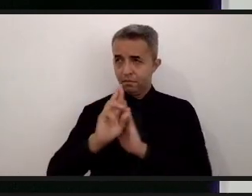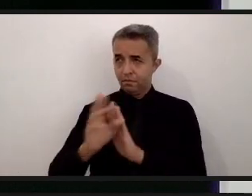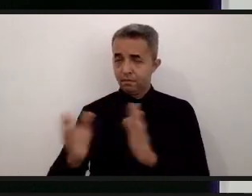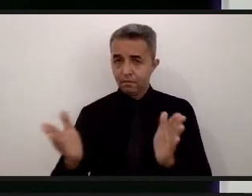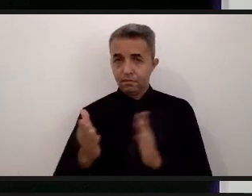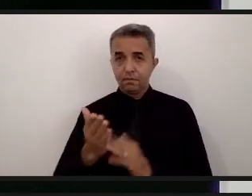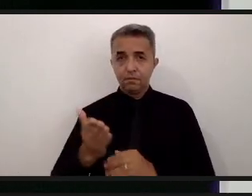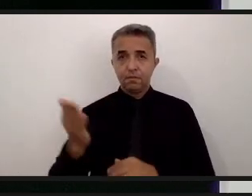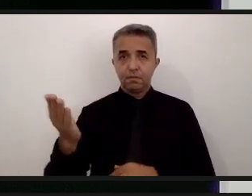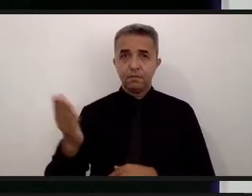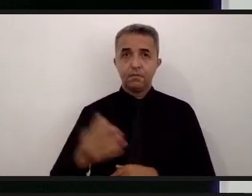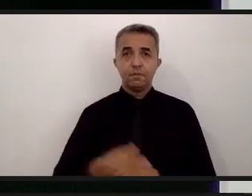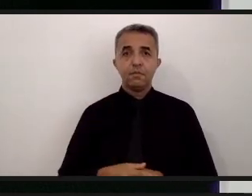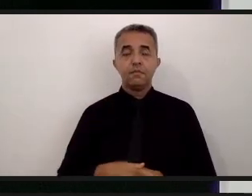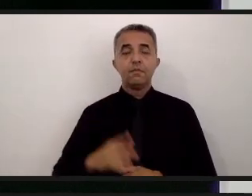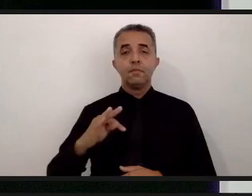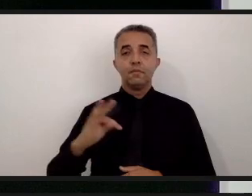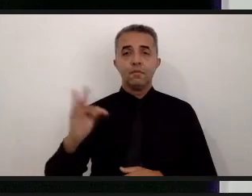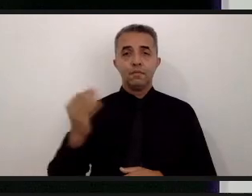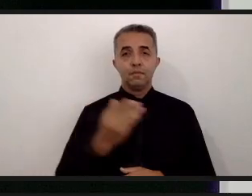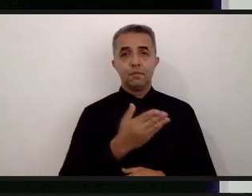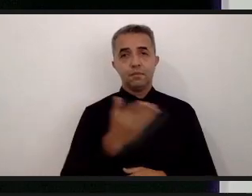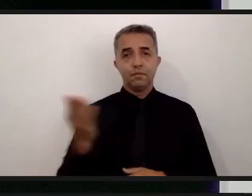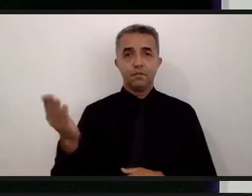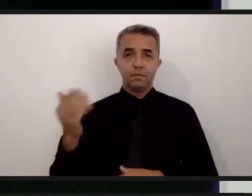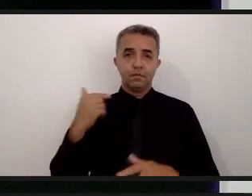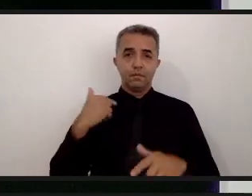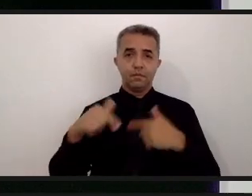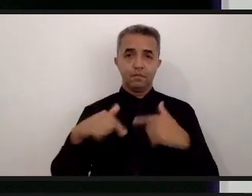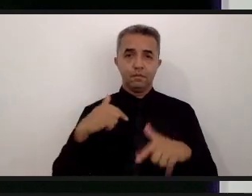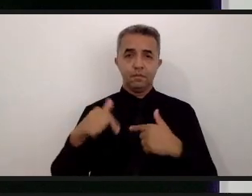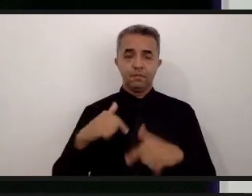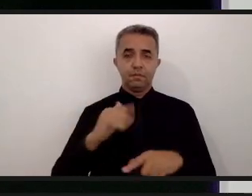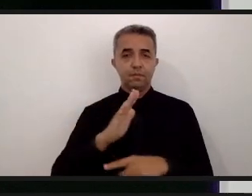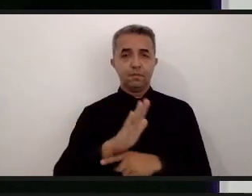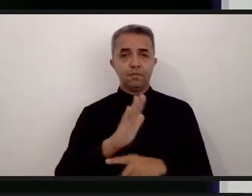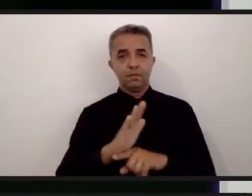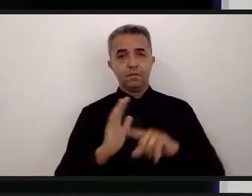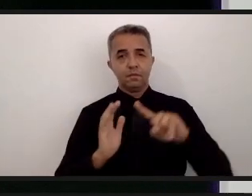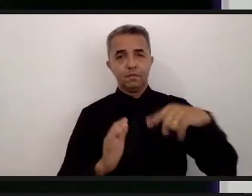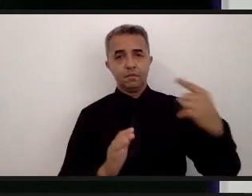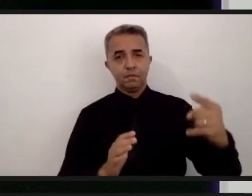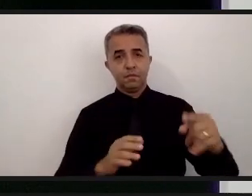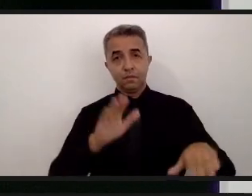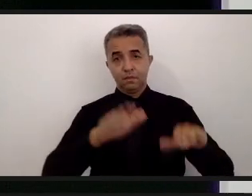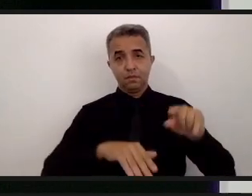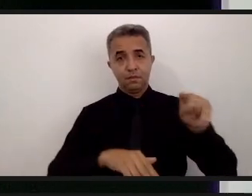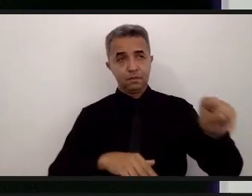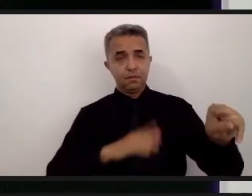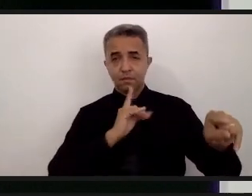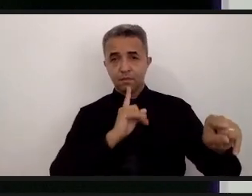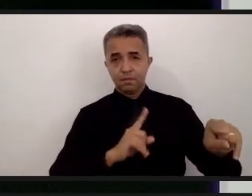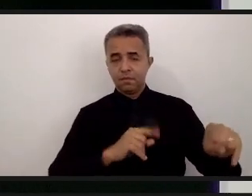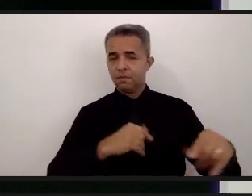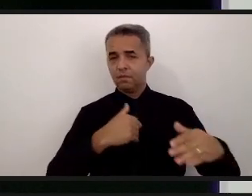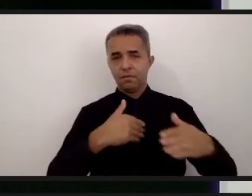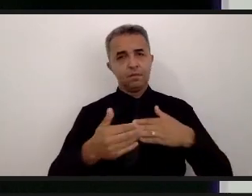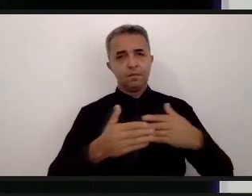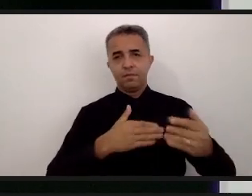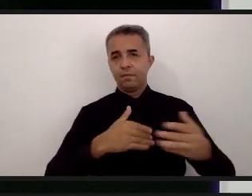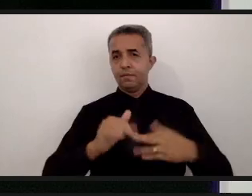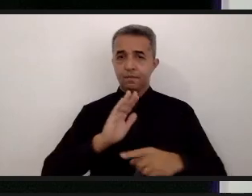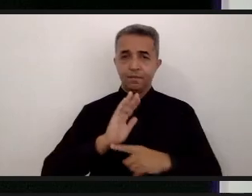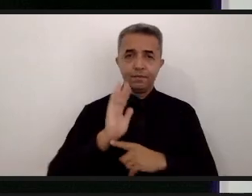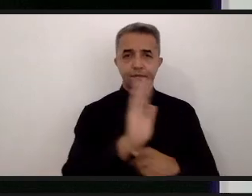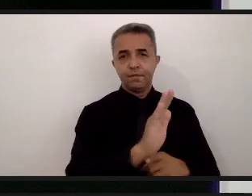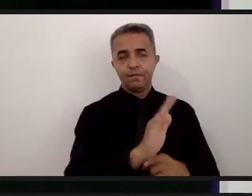a todos que fazem algo por alguém, às vezes até sem conhecê-los. Então, obrigado a todos, obrigado